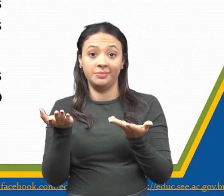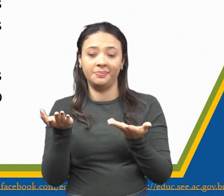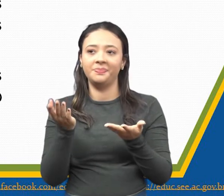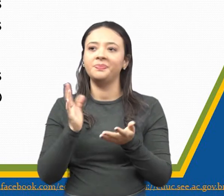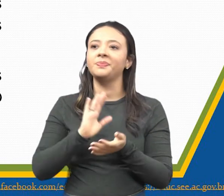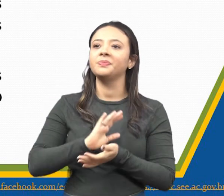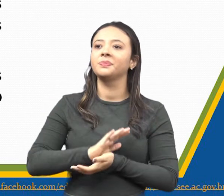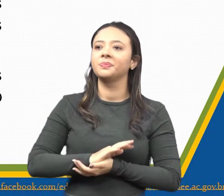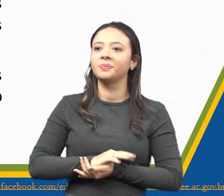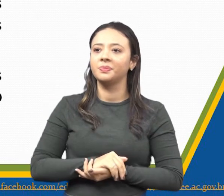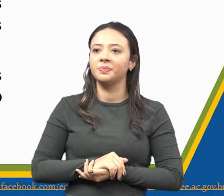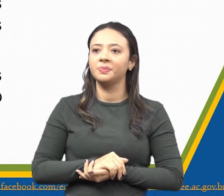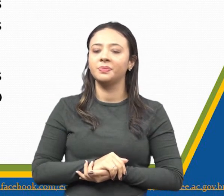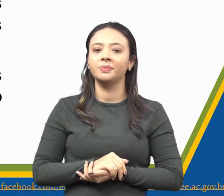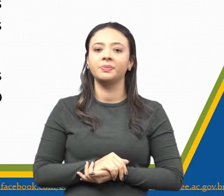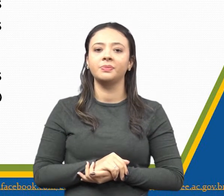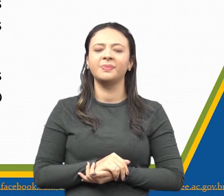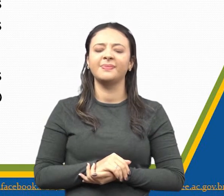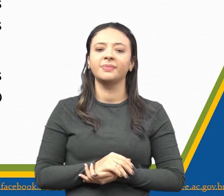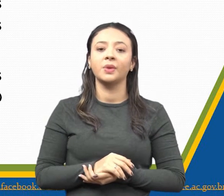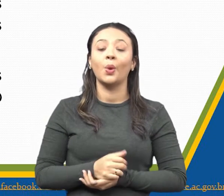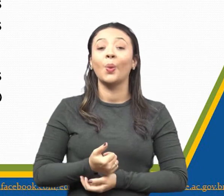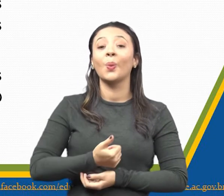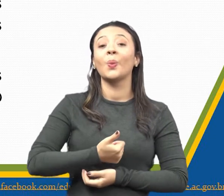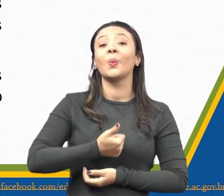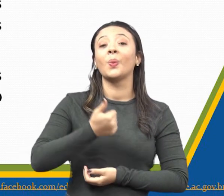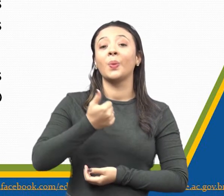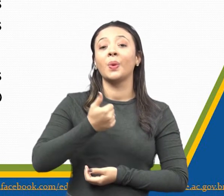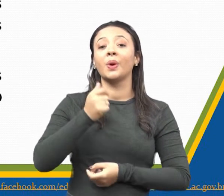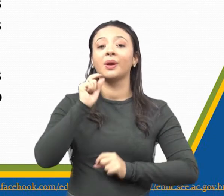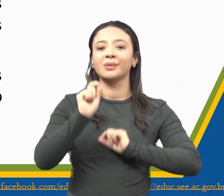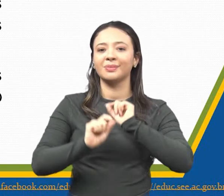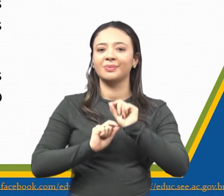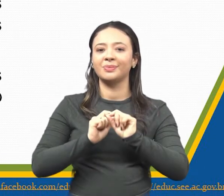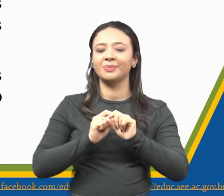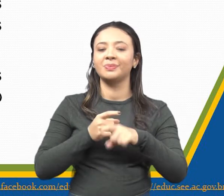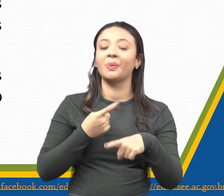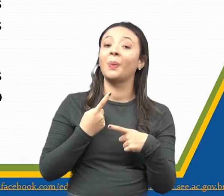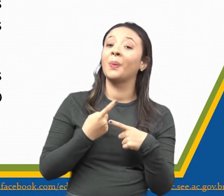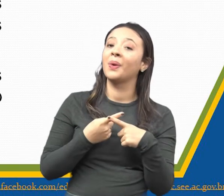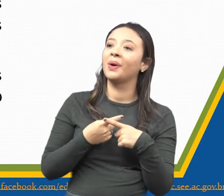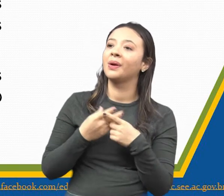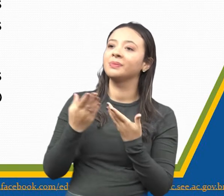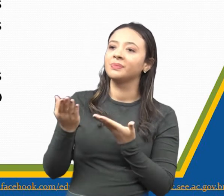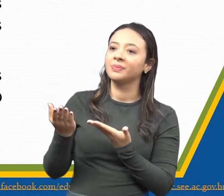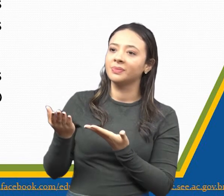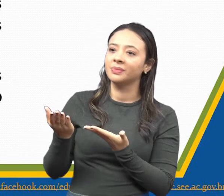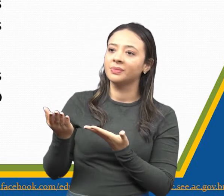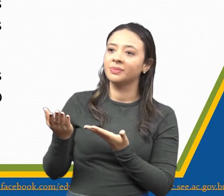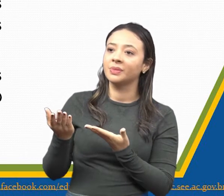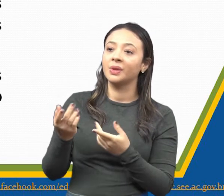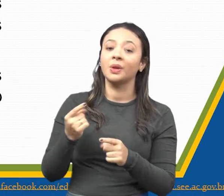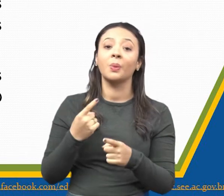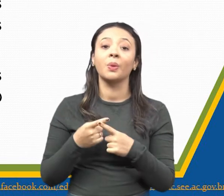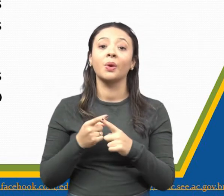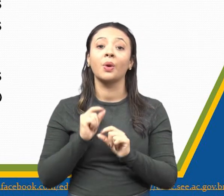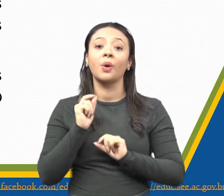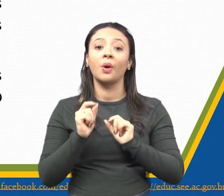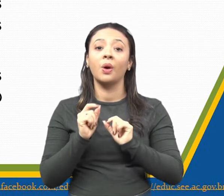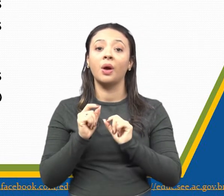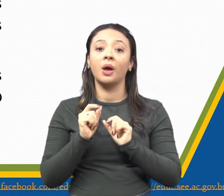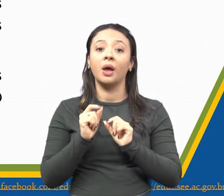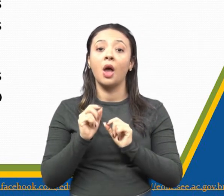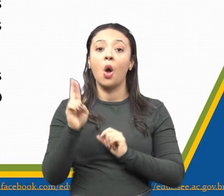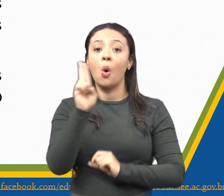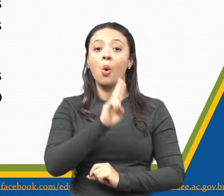Vamos lá. Aqui está o primeiro motivo. Acompanhe aí na telinha. A implantação de máquinas